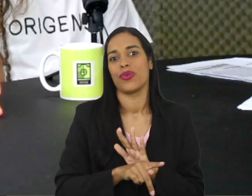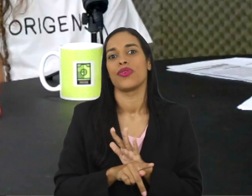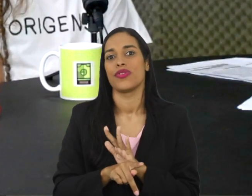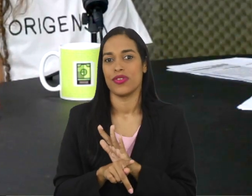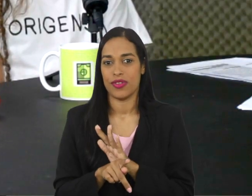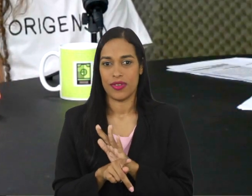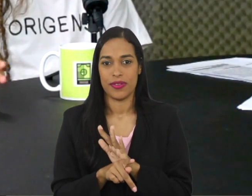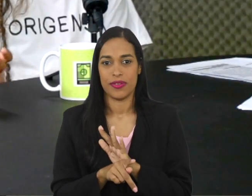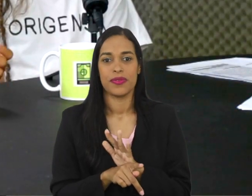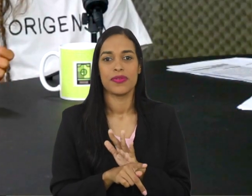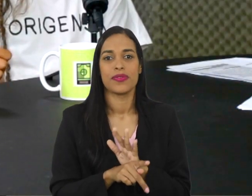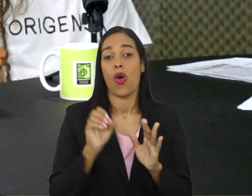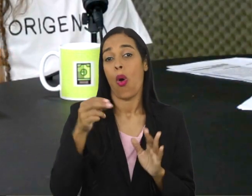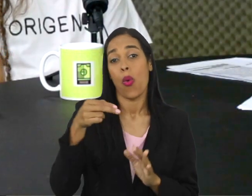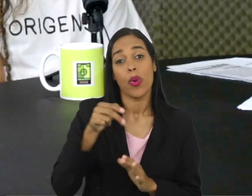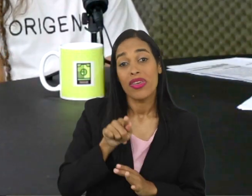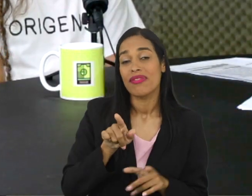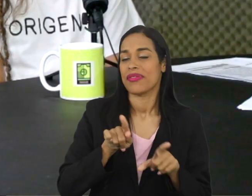projetos,